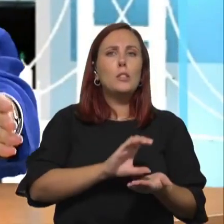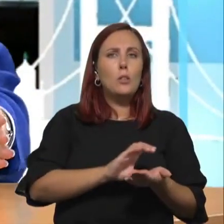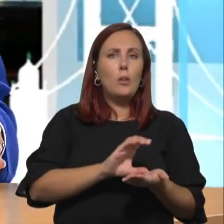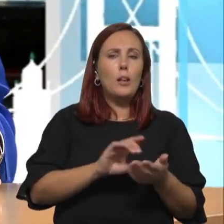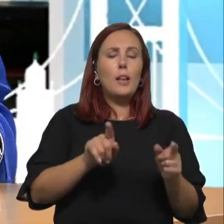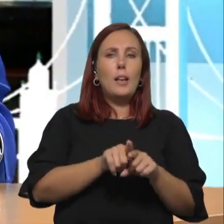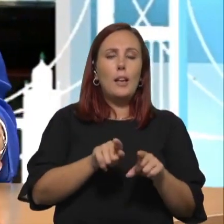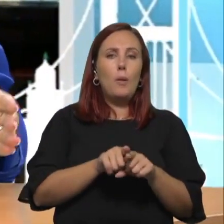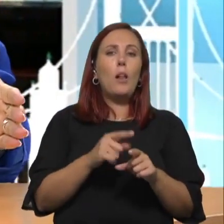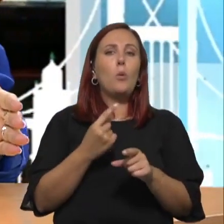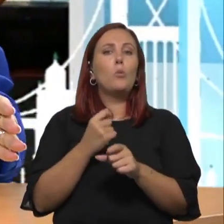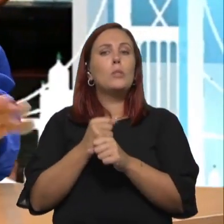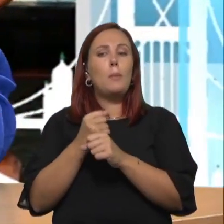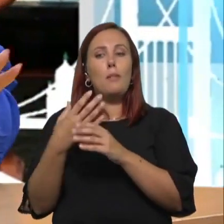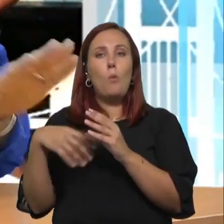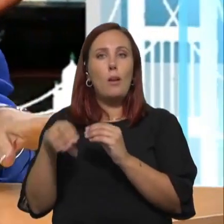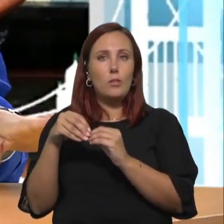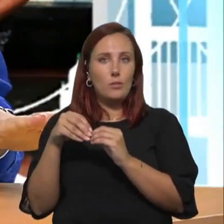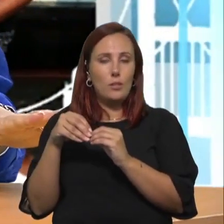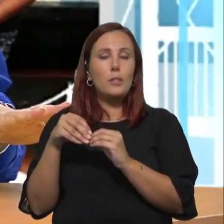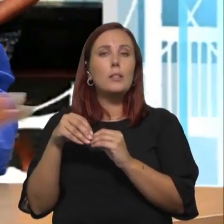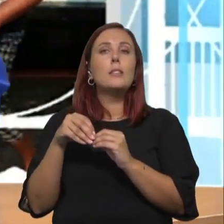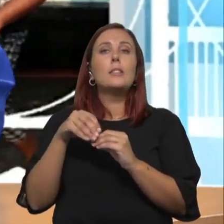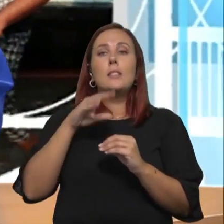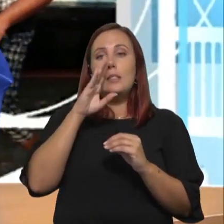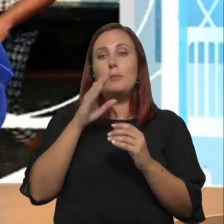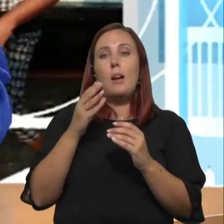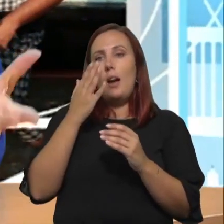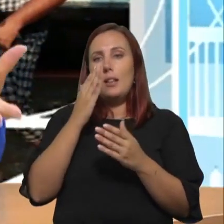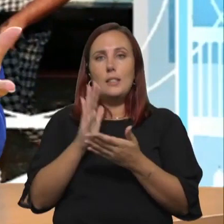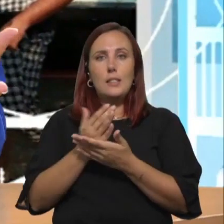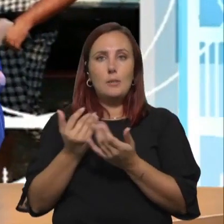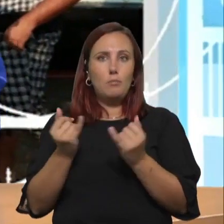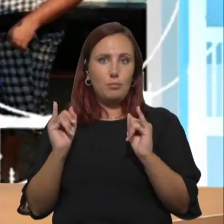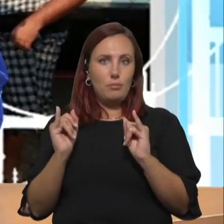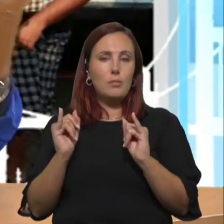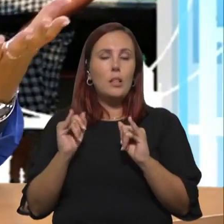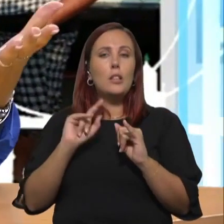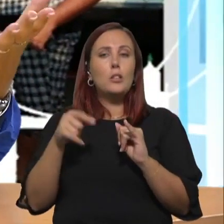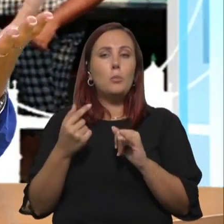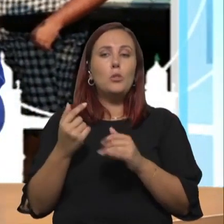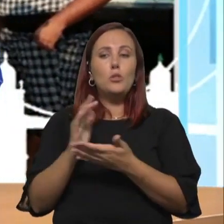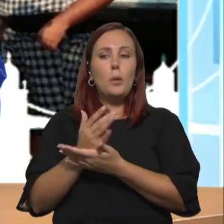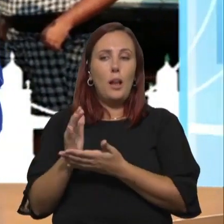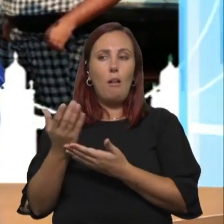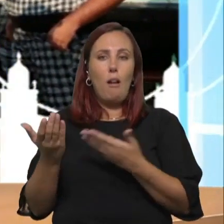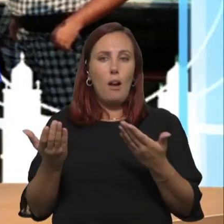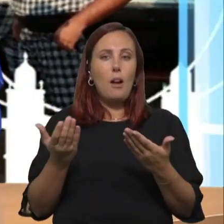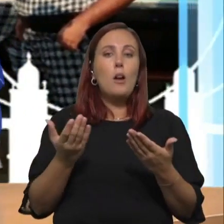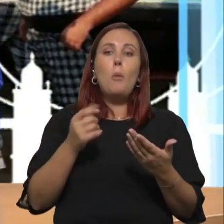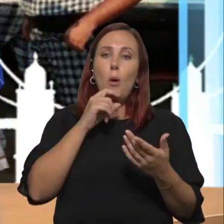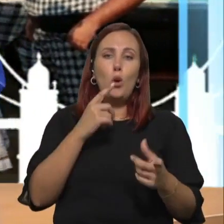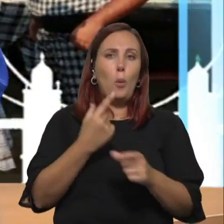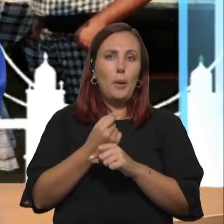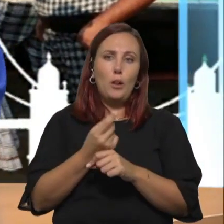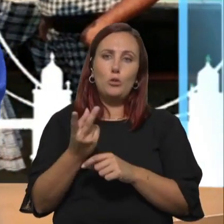obra complementar, se bem que independente. As pessoas poderão depois adquirir as duas no seu todo,